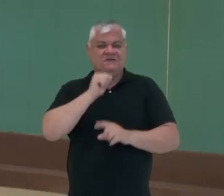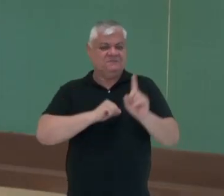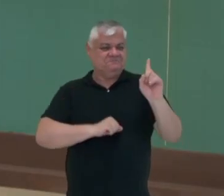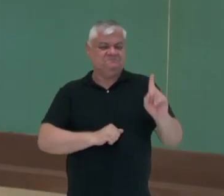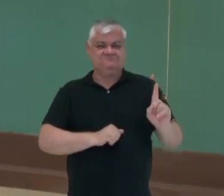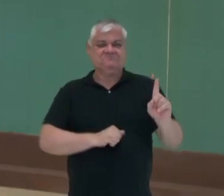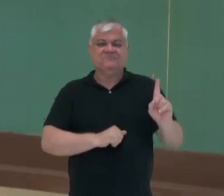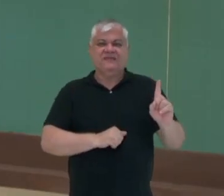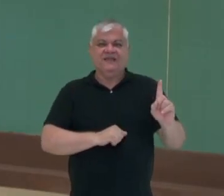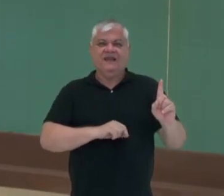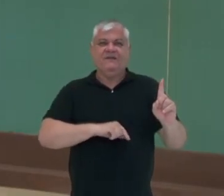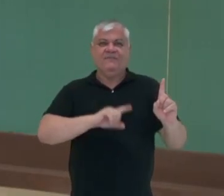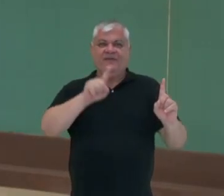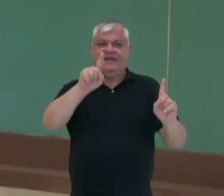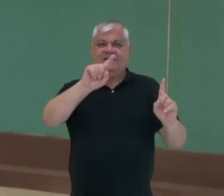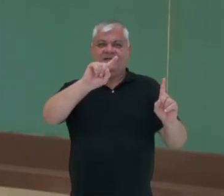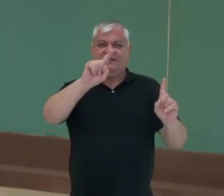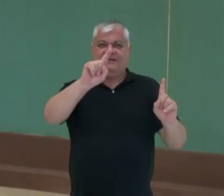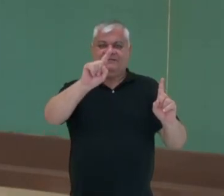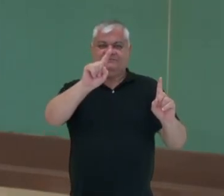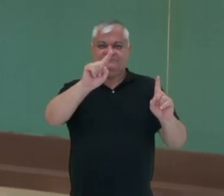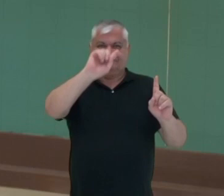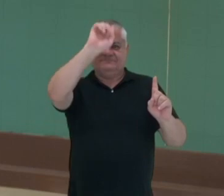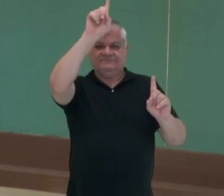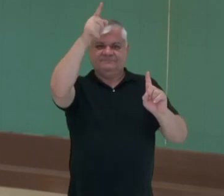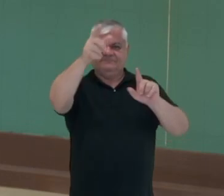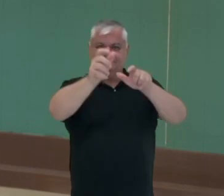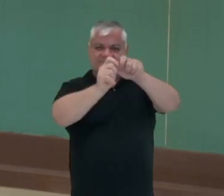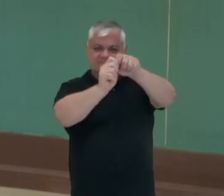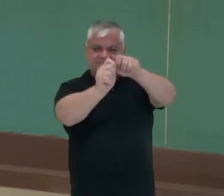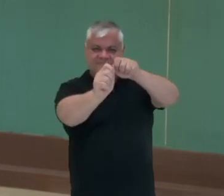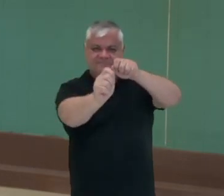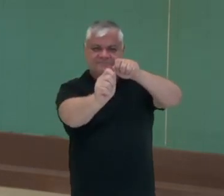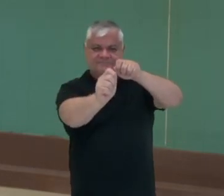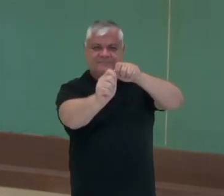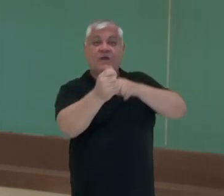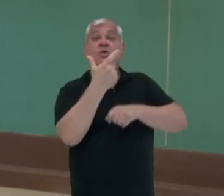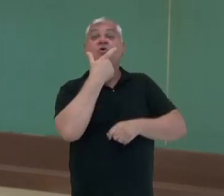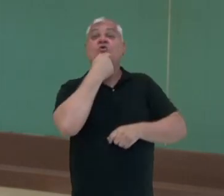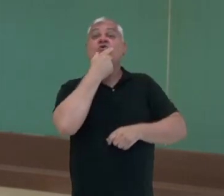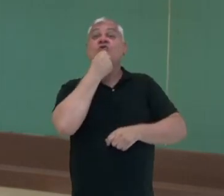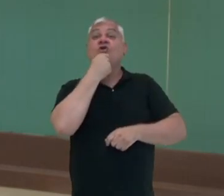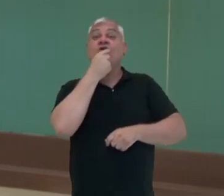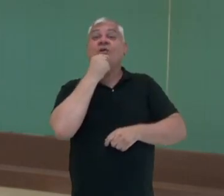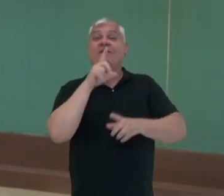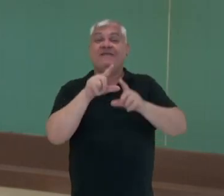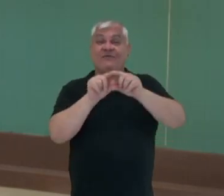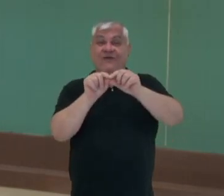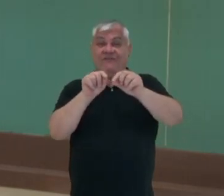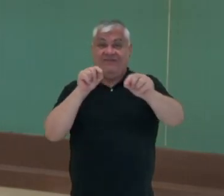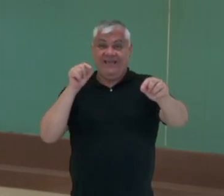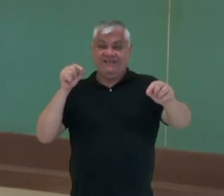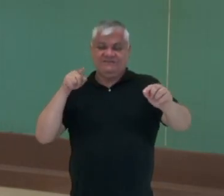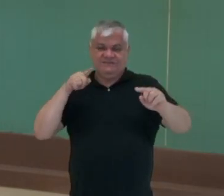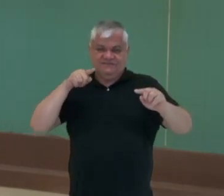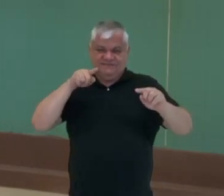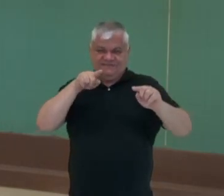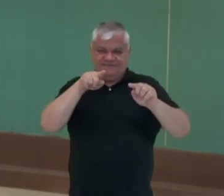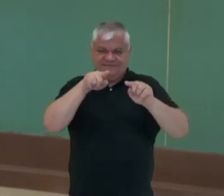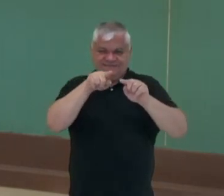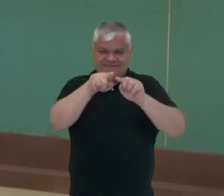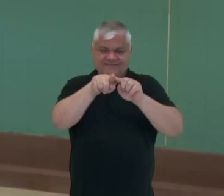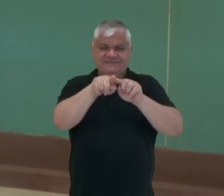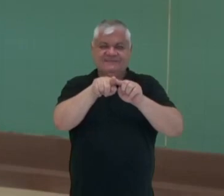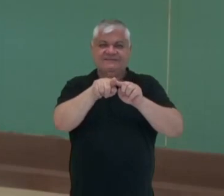ela segura um arco, virado o arco para ela. O marido, o Ulay, ele está com uma flecha e essa flecha está encaixada no arco. Então o que